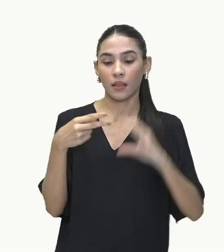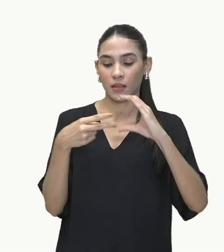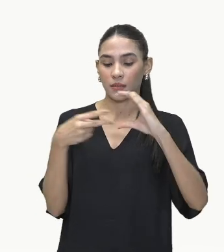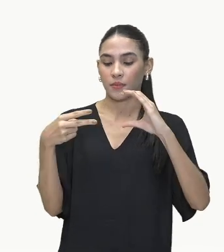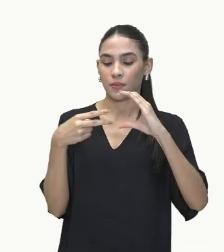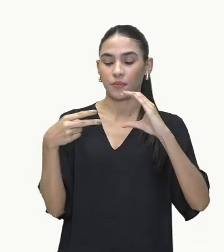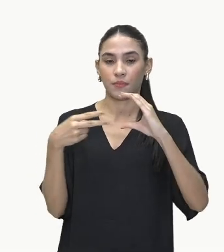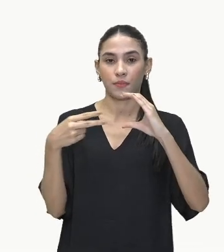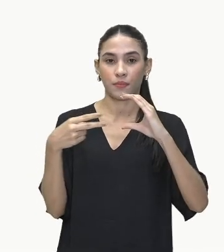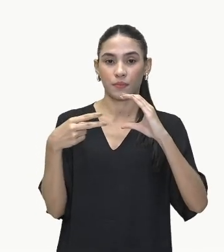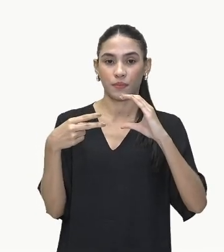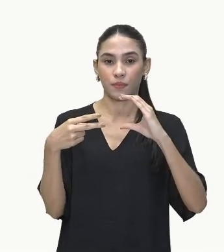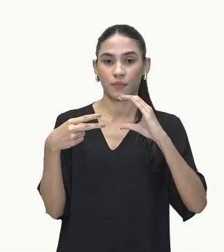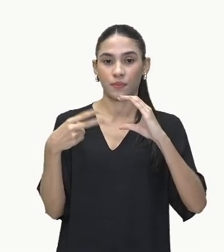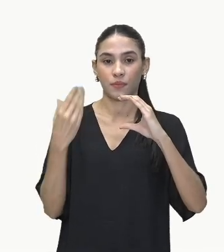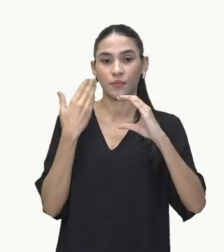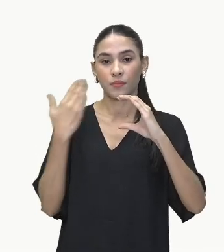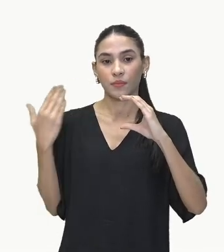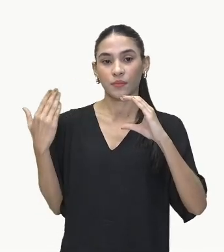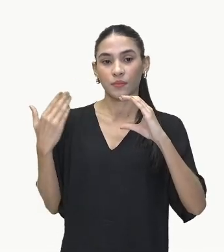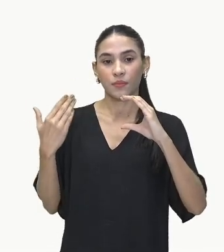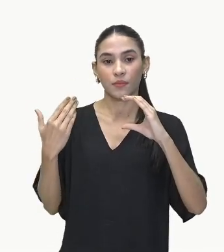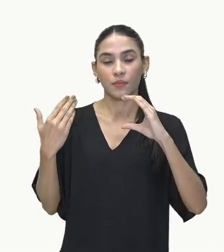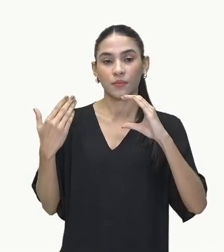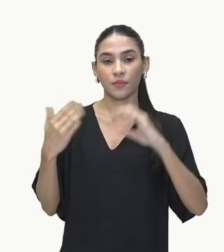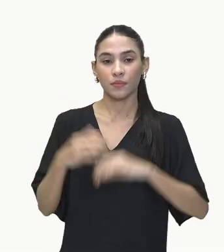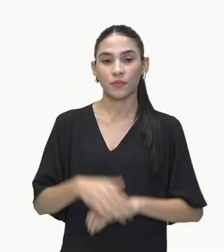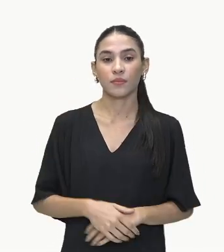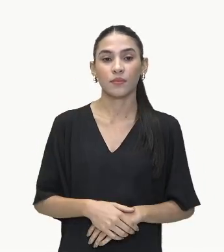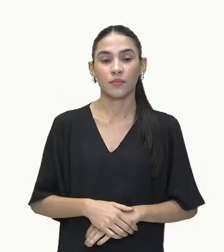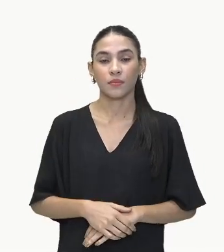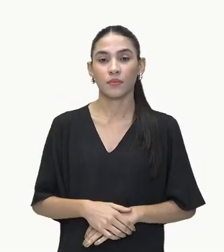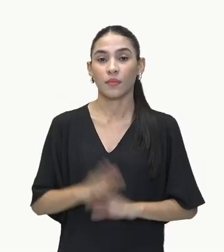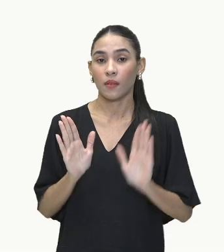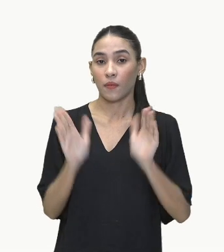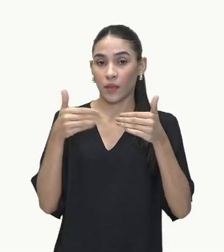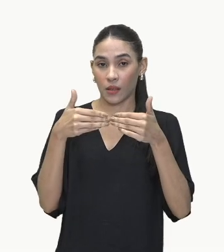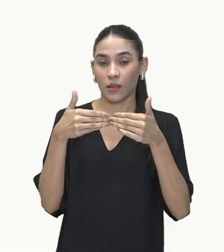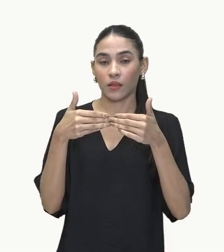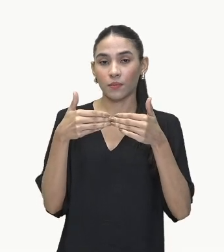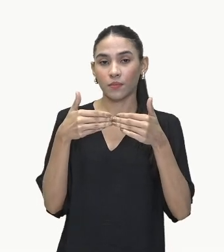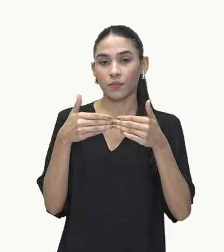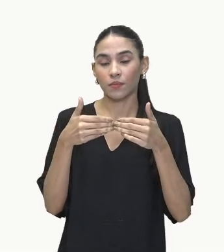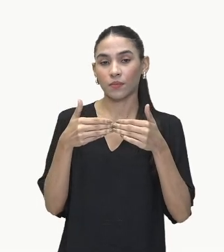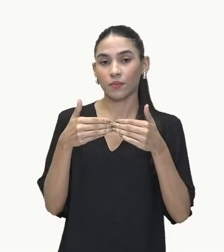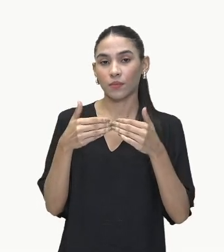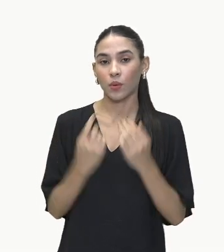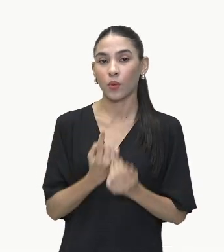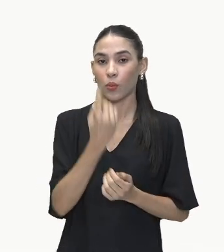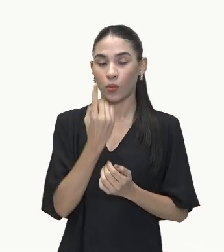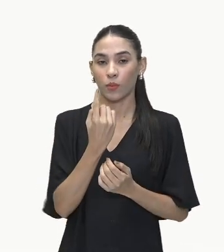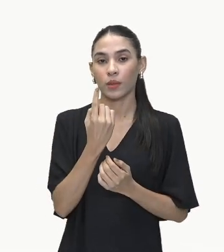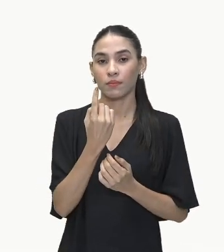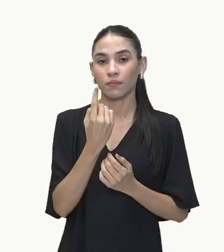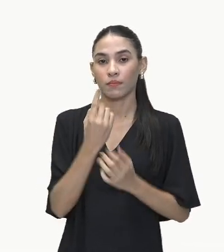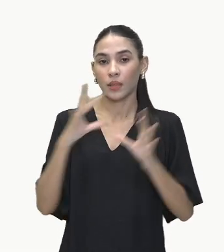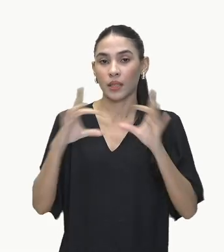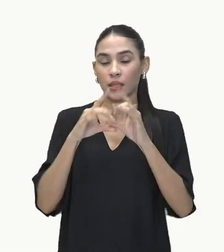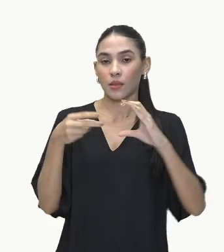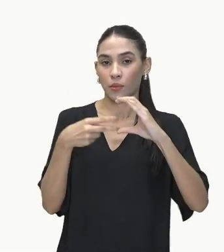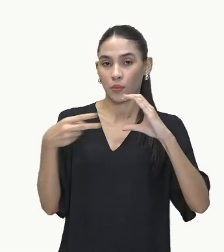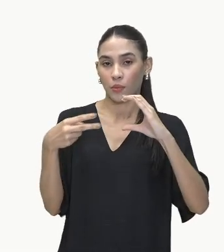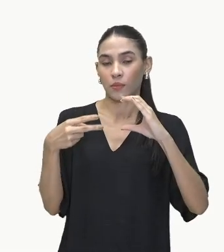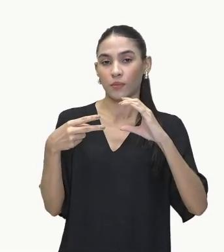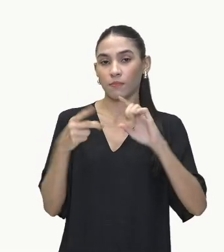aqui é uma ligação dupla, está aqui, ó, ligação dupla. A cadeia se fechou com apenas uma ligação dupla. É o